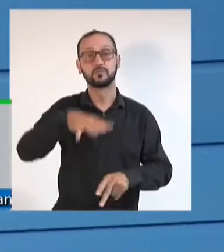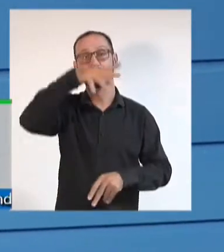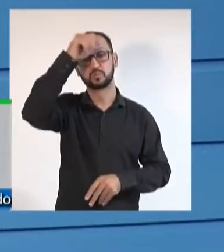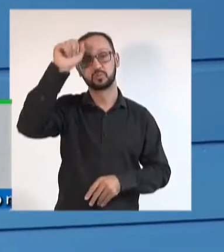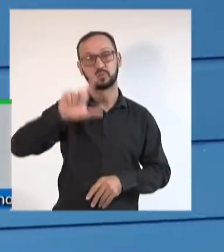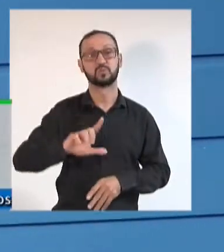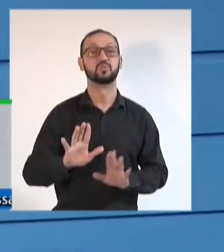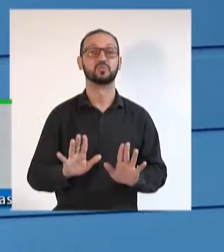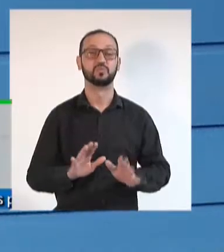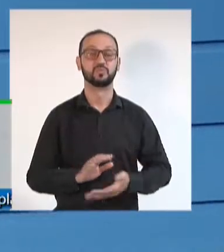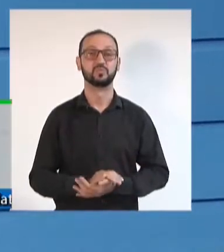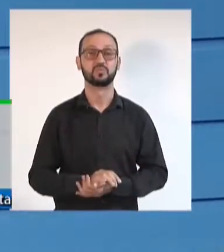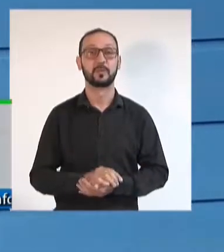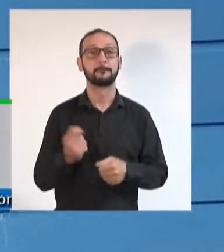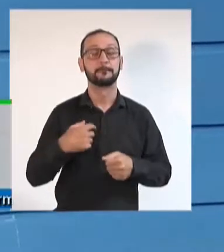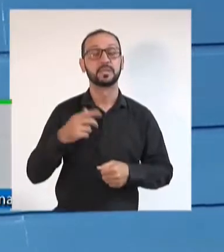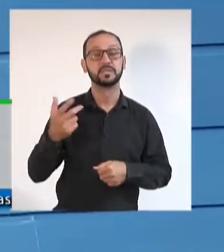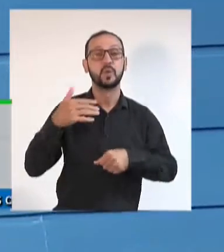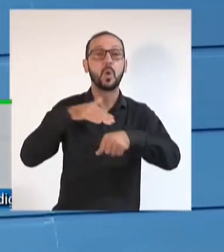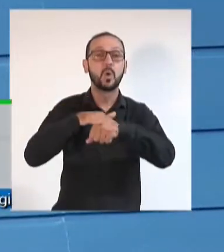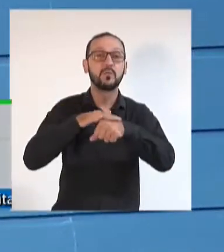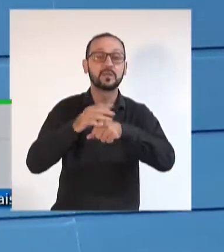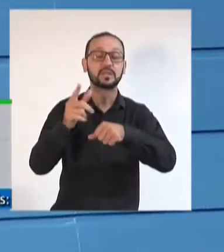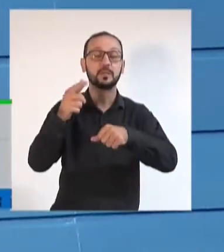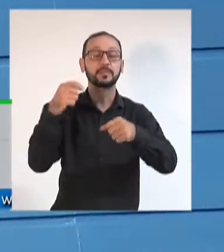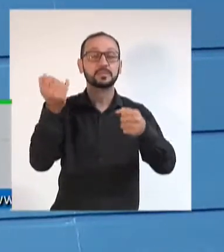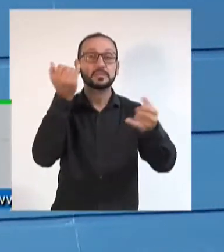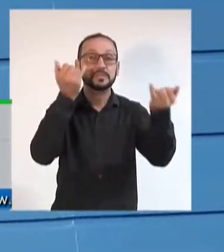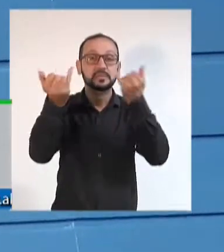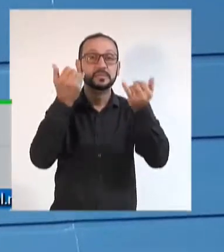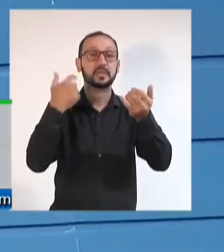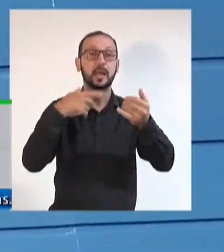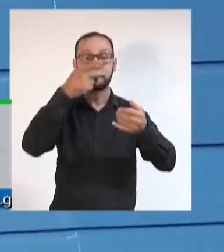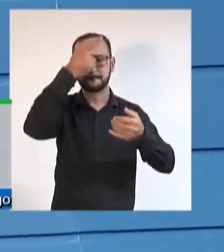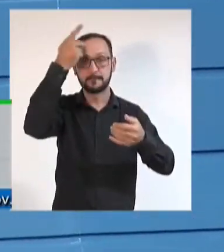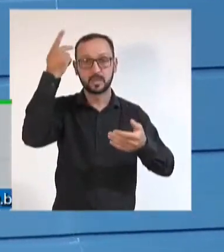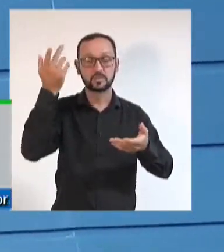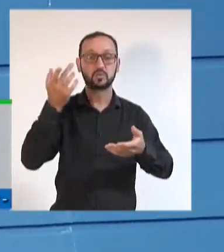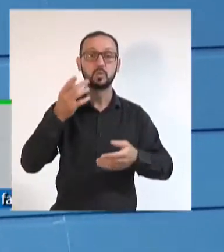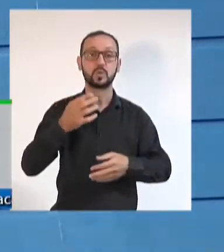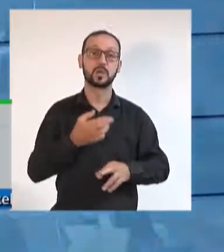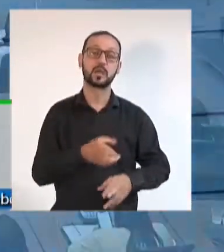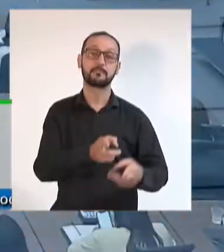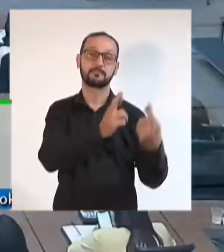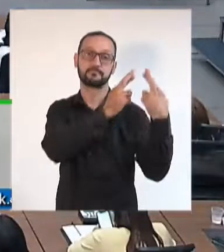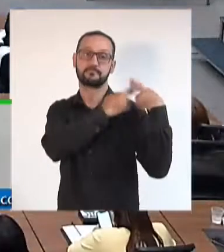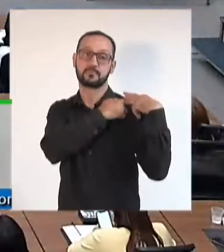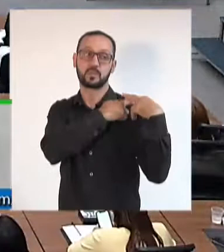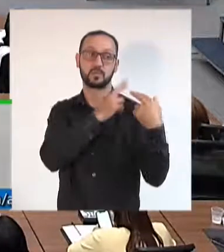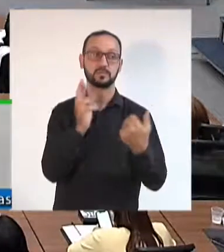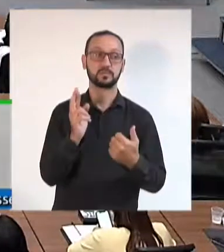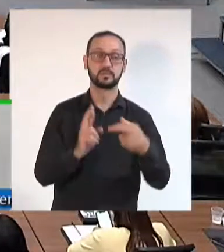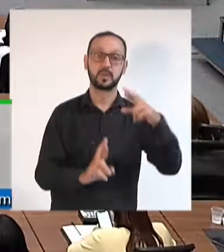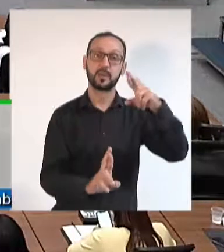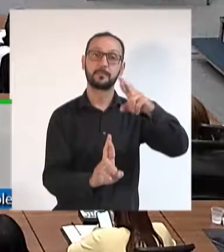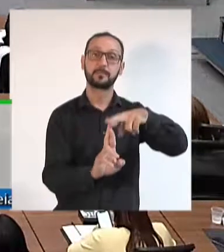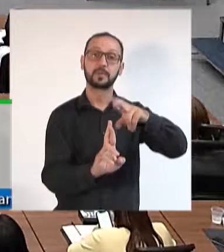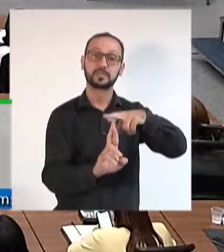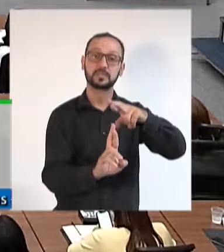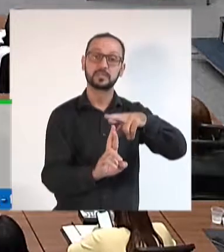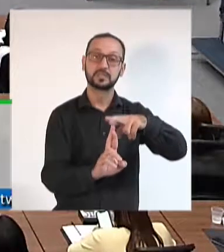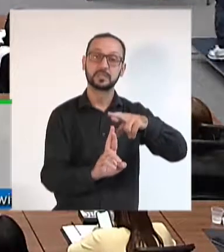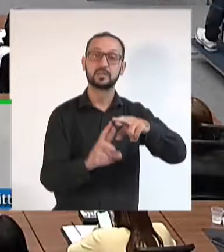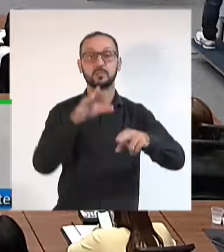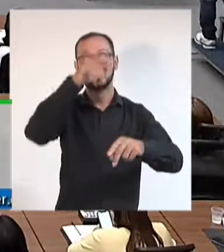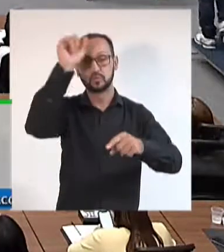Grosso do Sul. Eu preciso ouvir, claro, os delegados do Mato Grosso do Sul, eu preciso ouvir as conferências